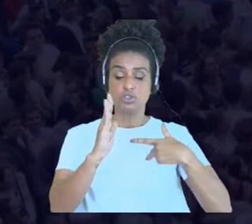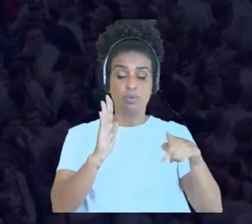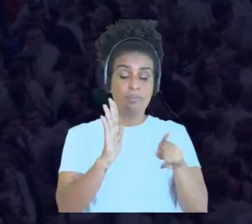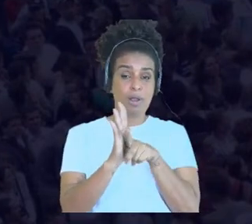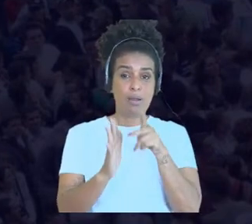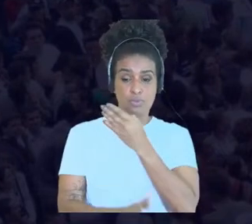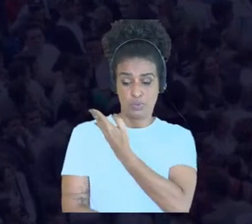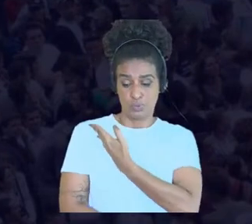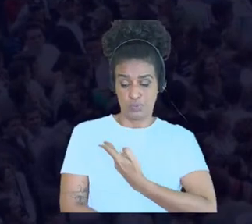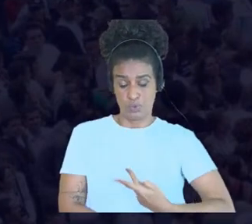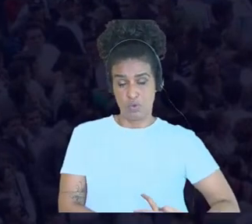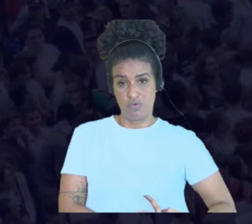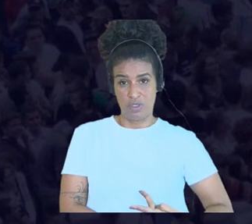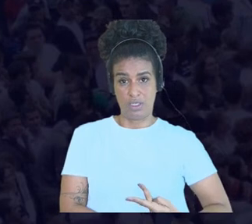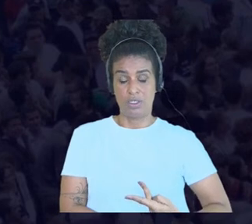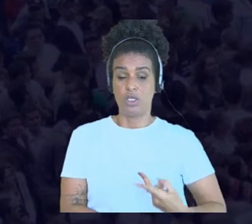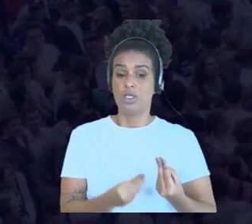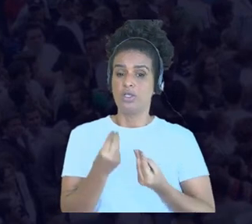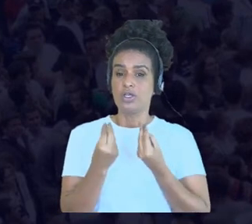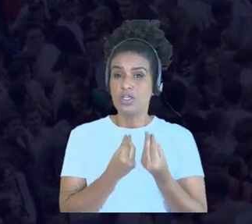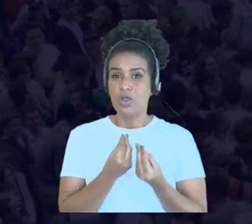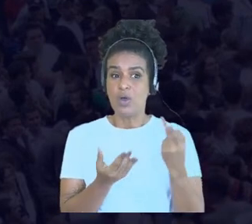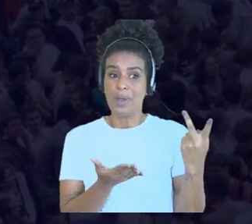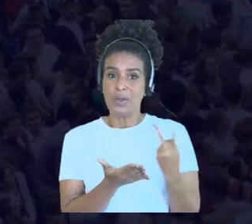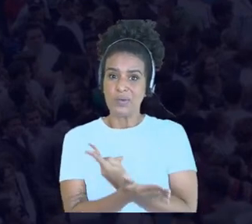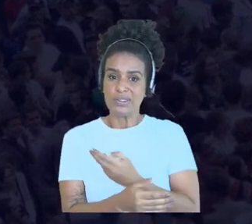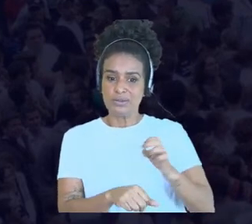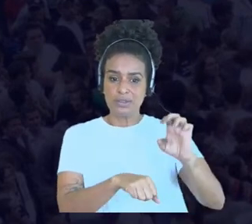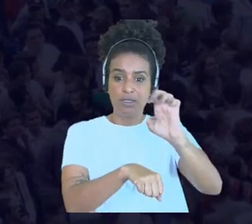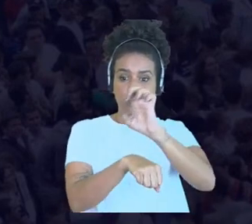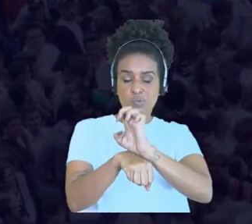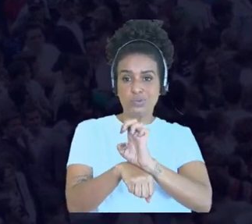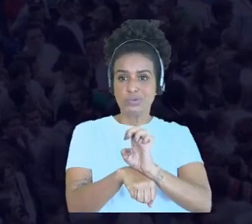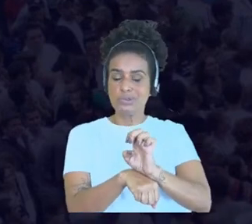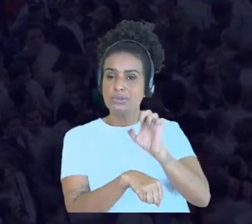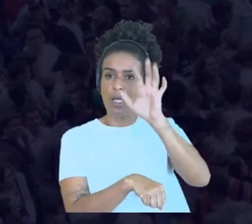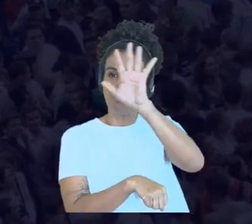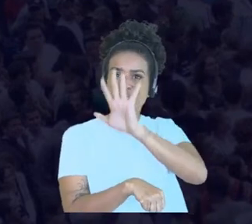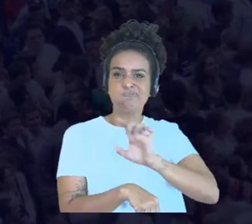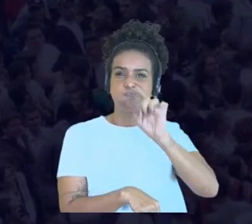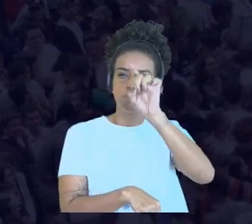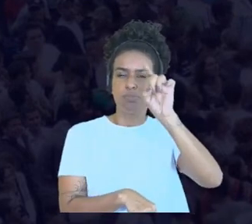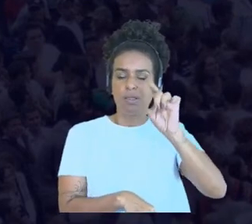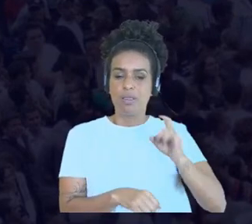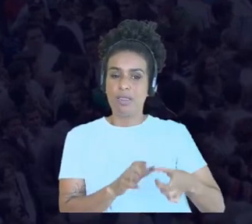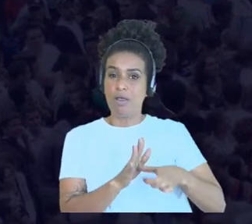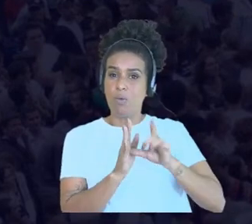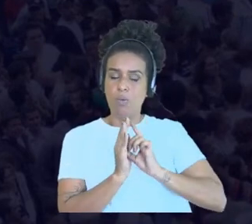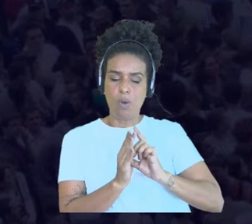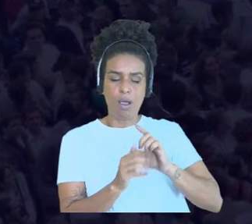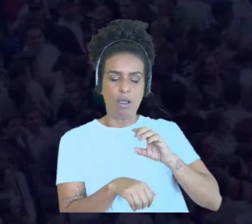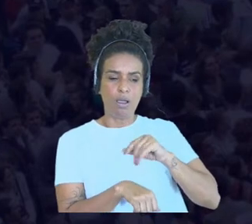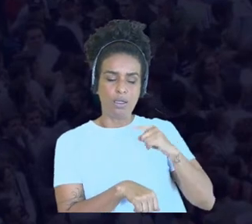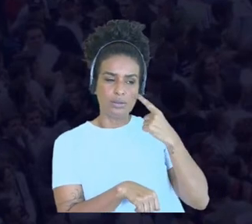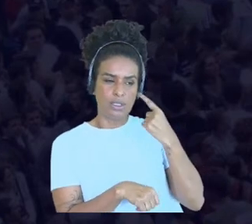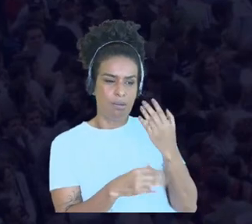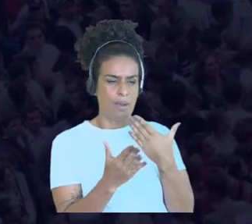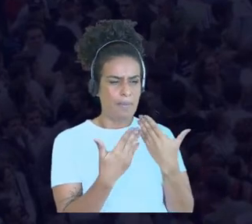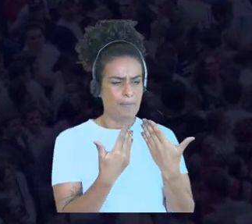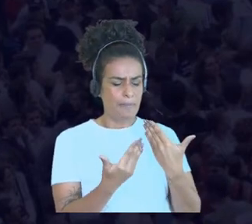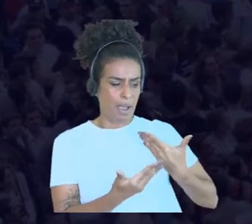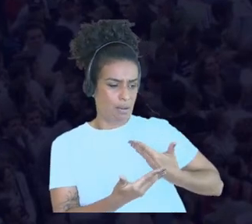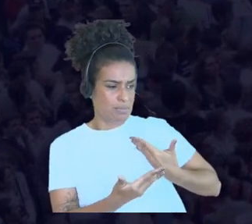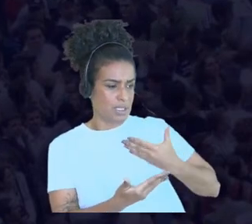governadores, né, e sobre como isso ficou desenhado. E eu acho curioso, eu conversava com a Ana antes de começar o evento, sobre como muito se